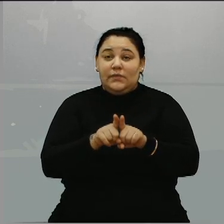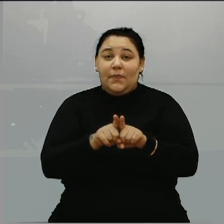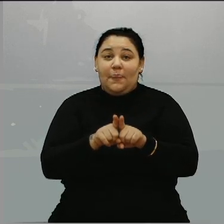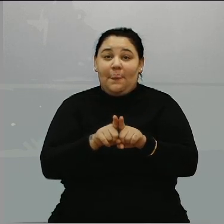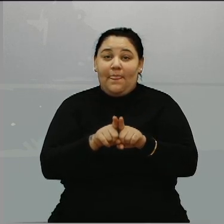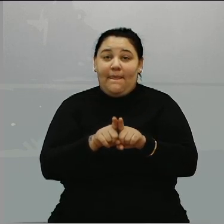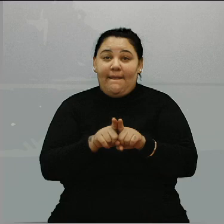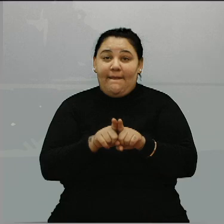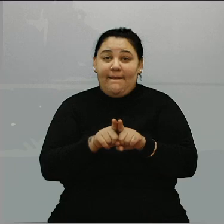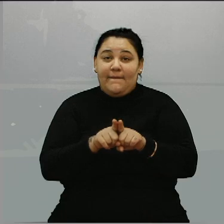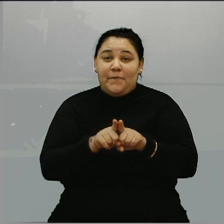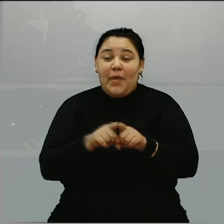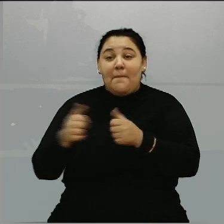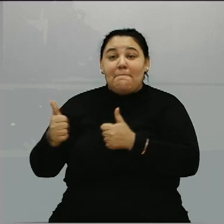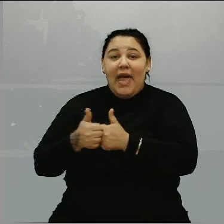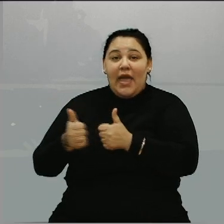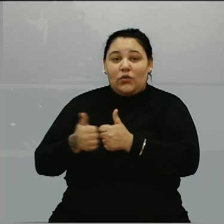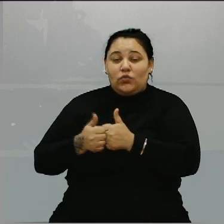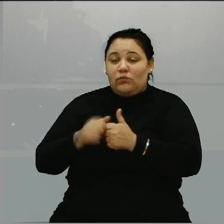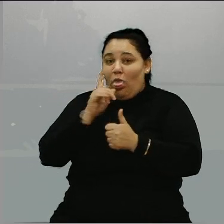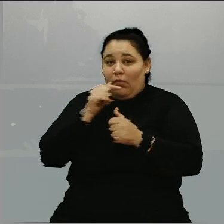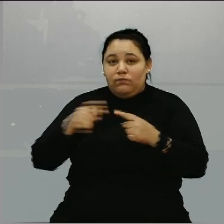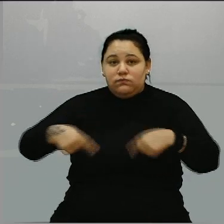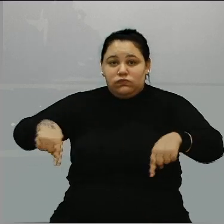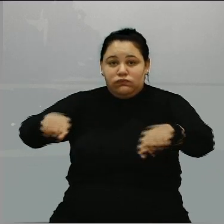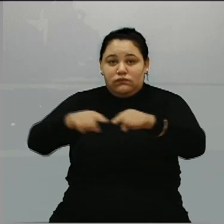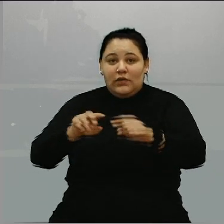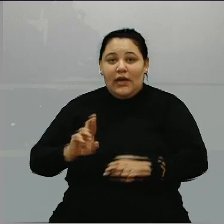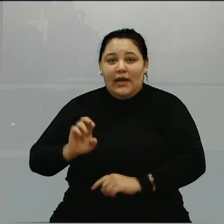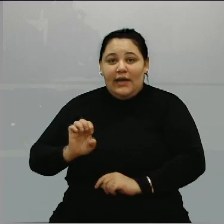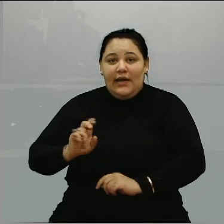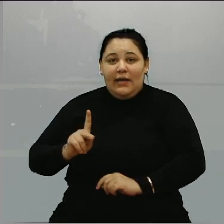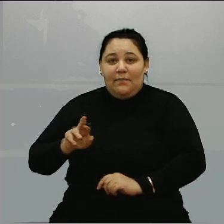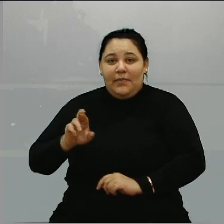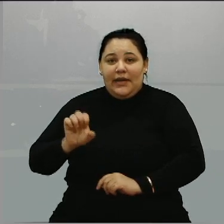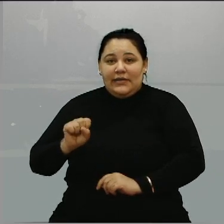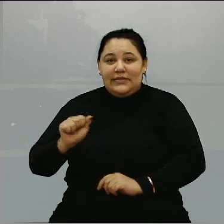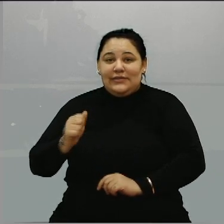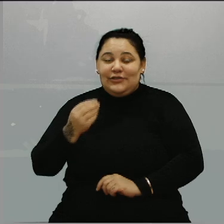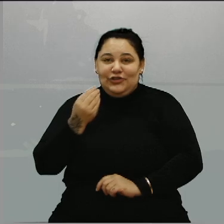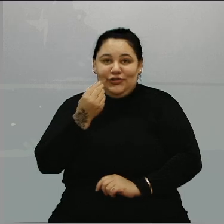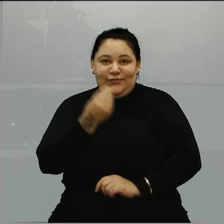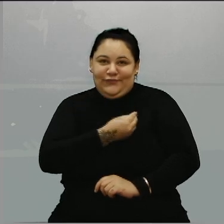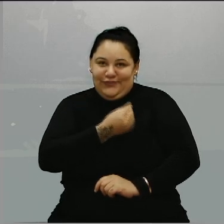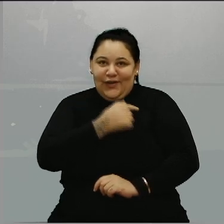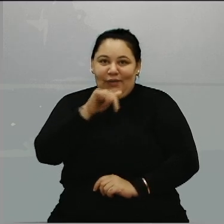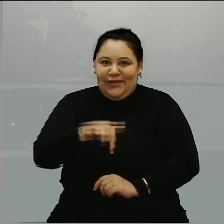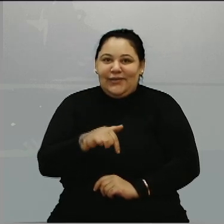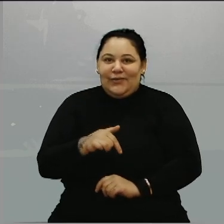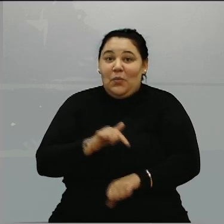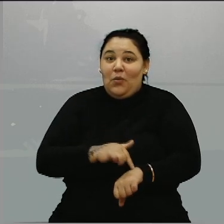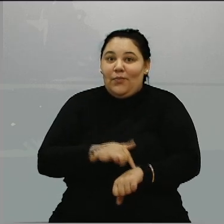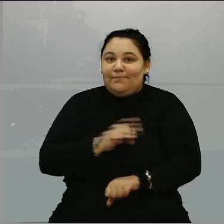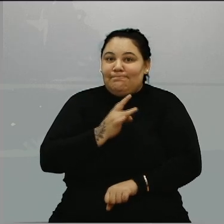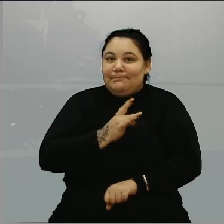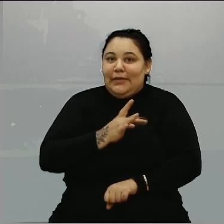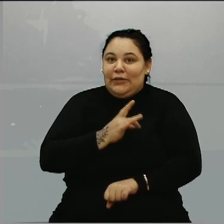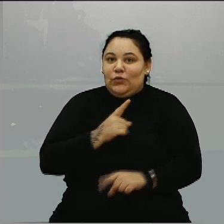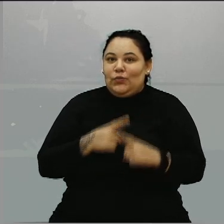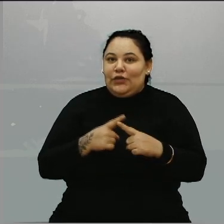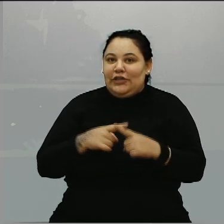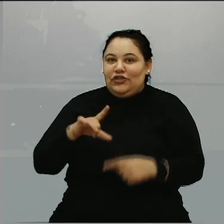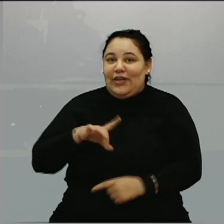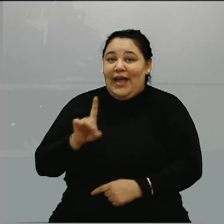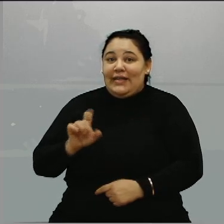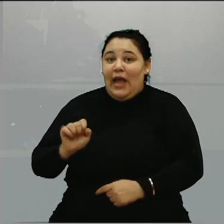das represas, e a gente viveu um momento de tensão, né, na questão ali da barragem da